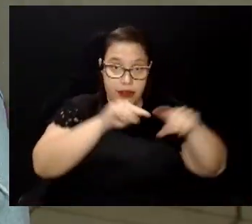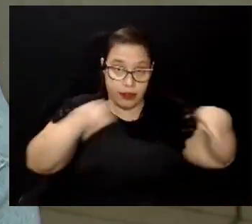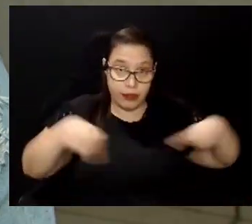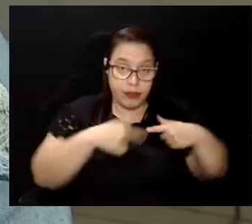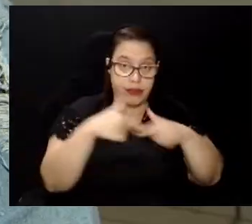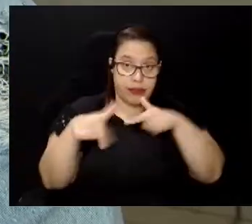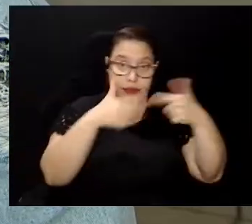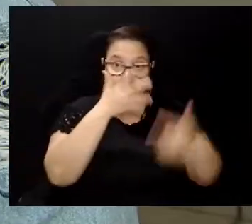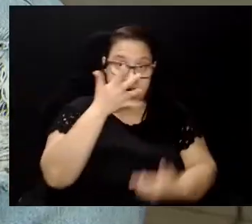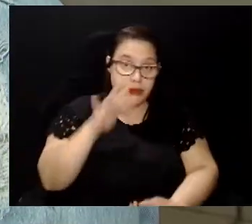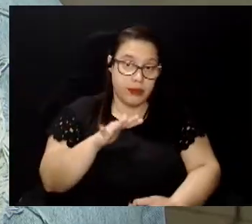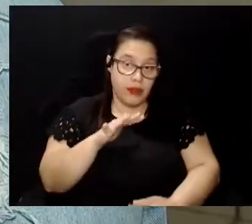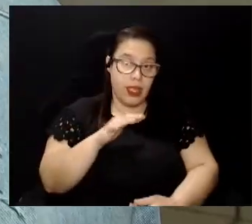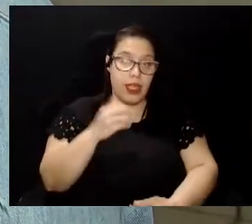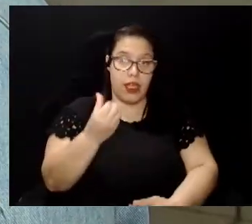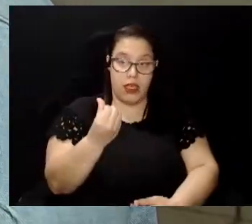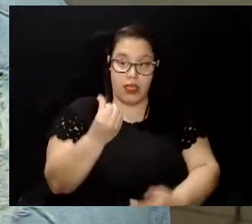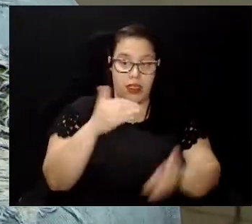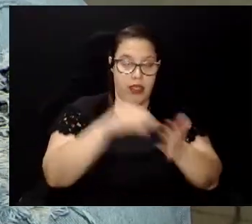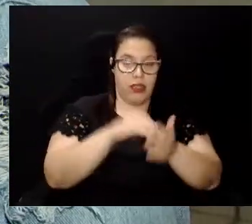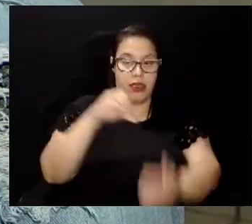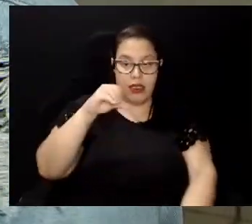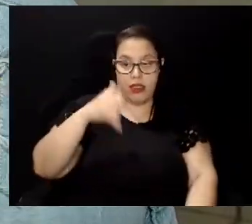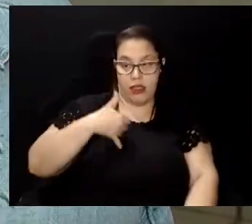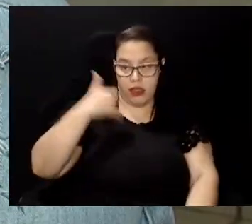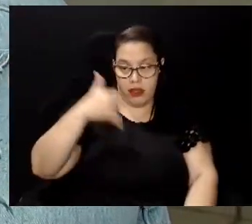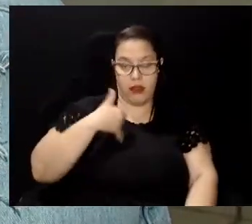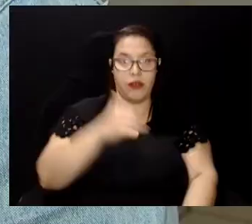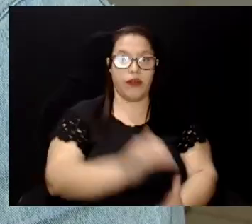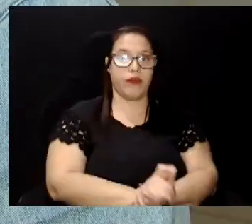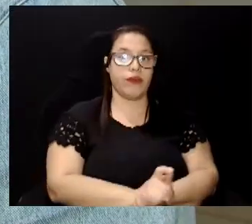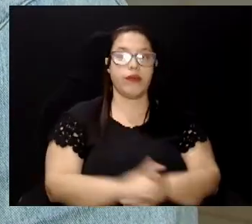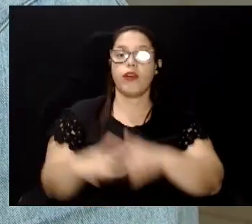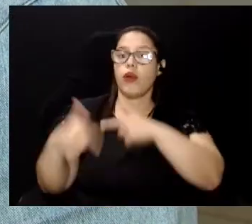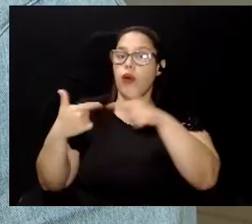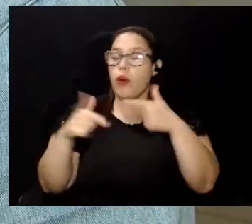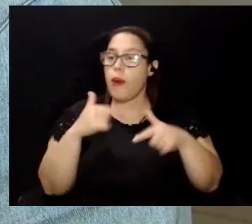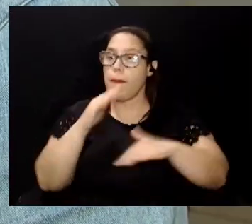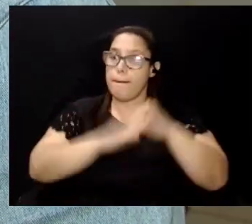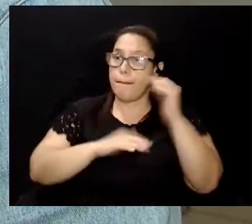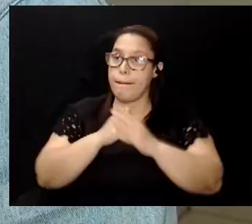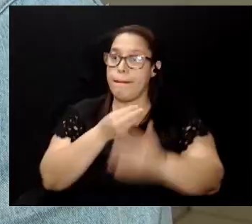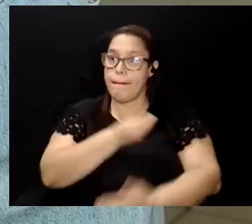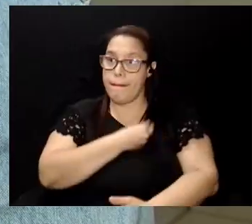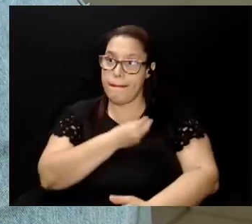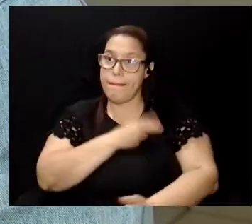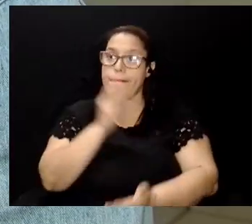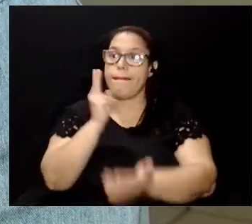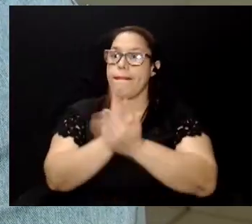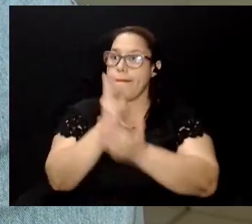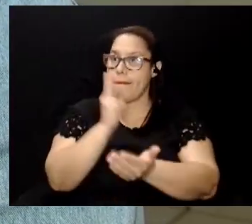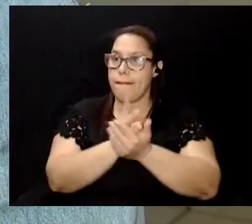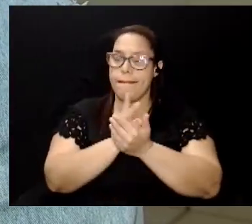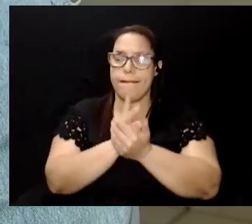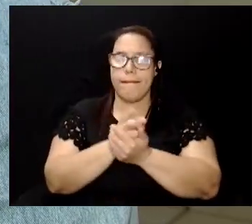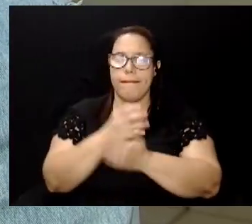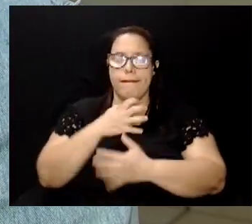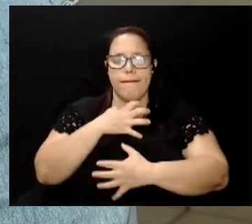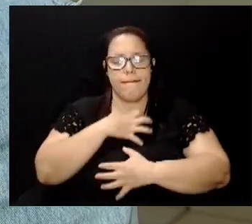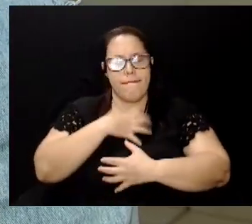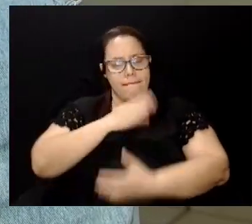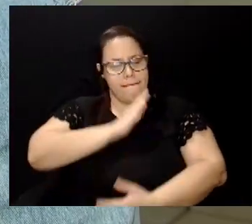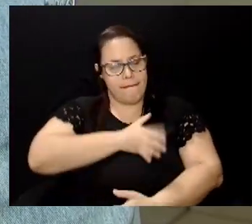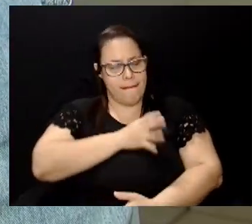sala, a gente trabalha com crianças de 6 a 9 anos de idade. Trabalhar no serviço de convivência sempre foi algo que esteve no